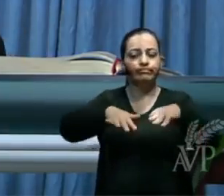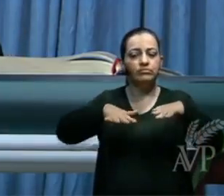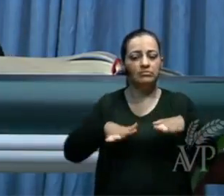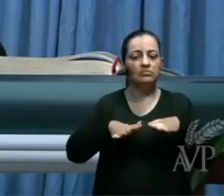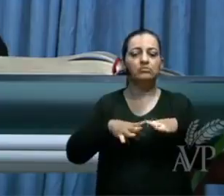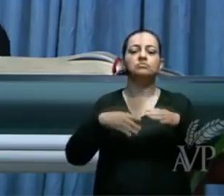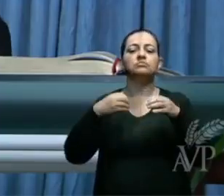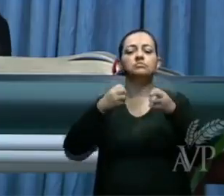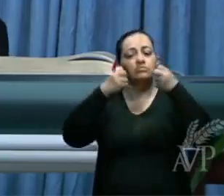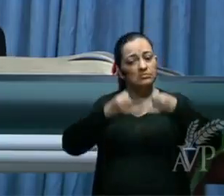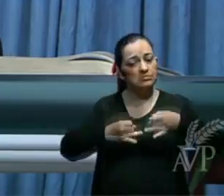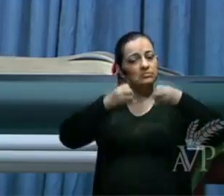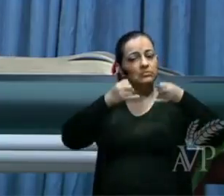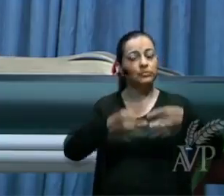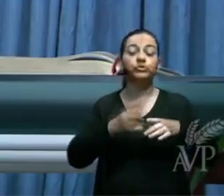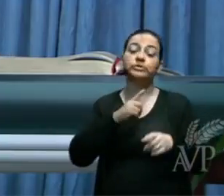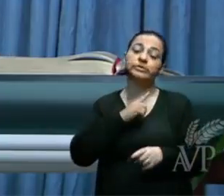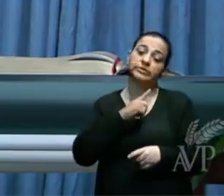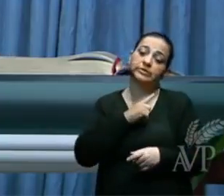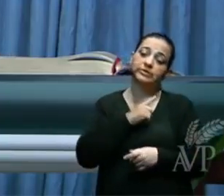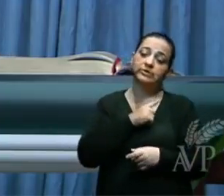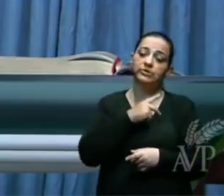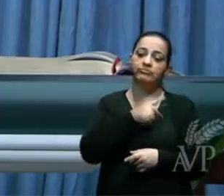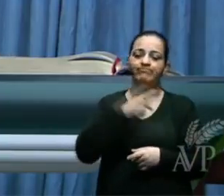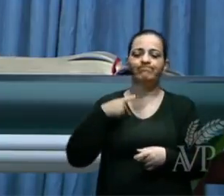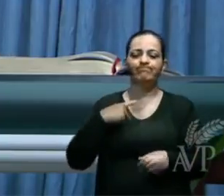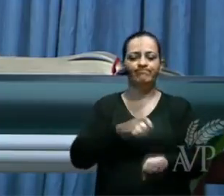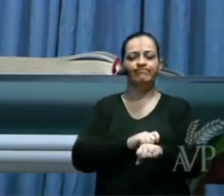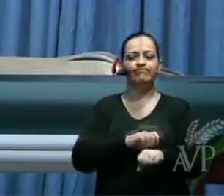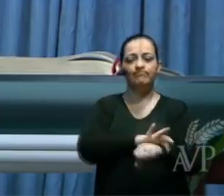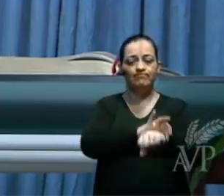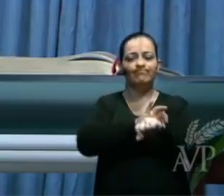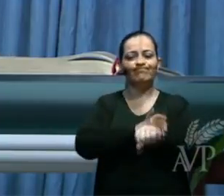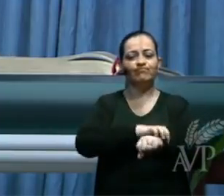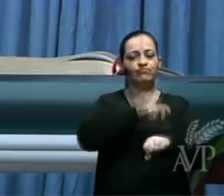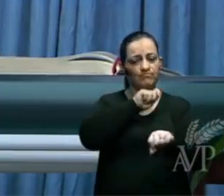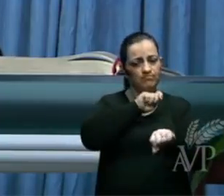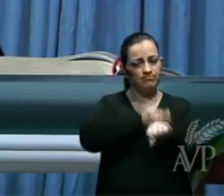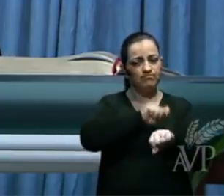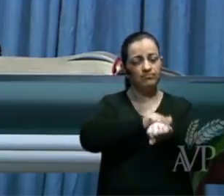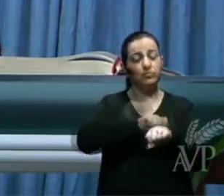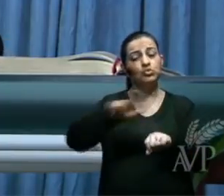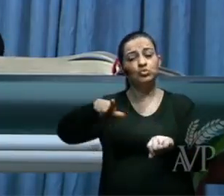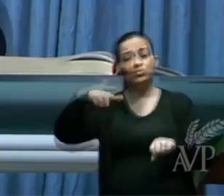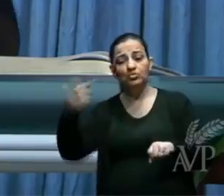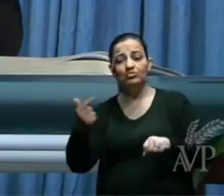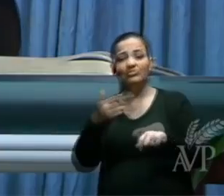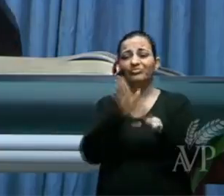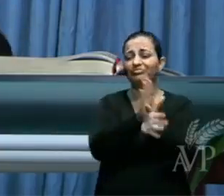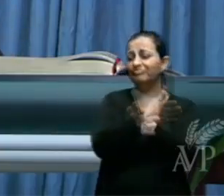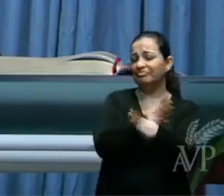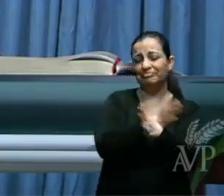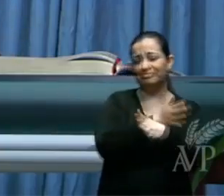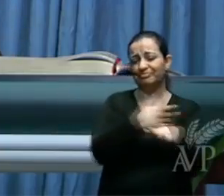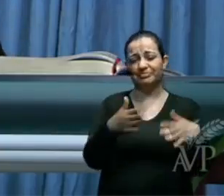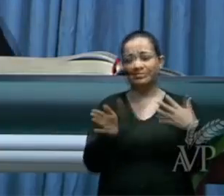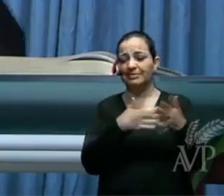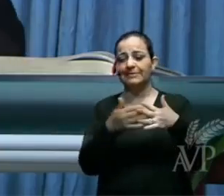comentando e tem ministério sólidos enquanto tem outros que